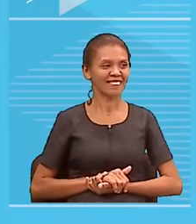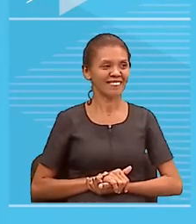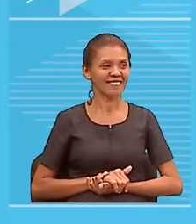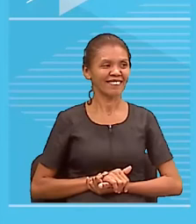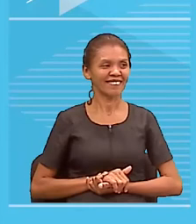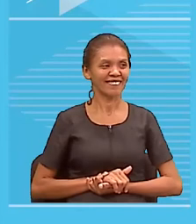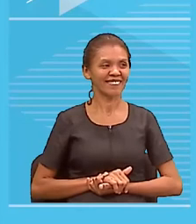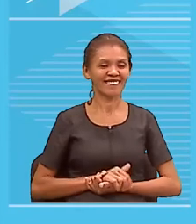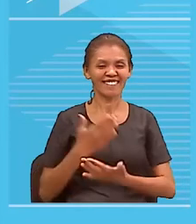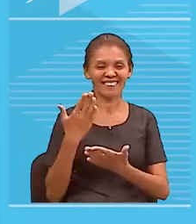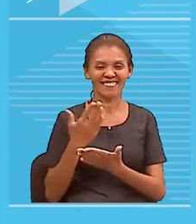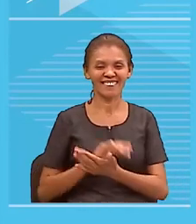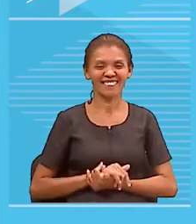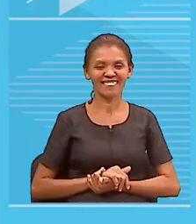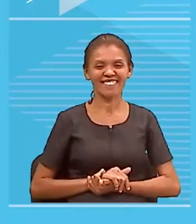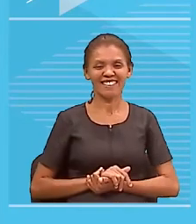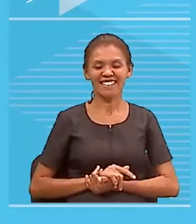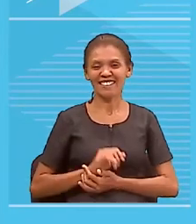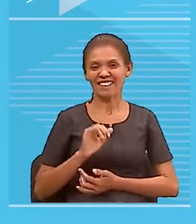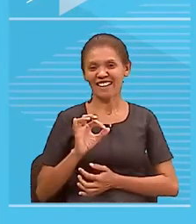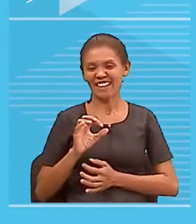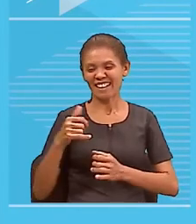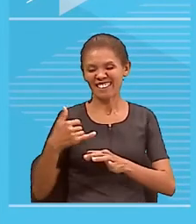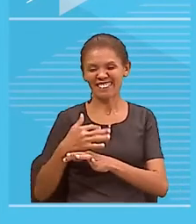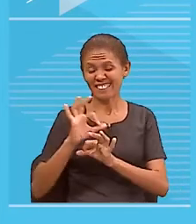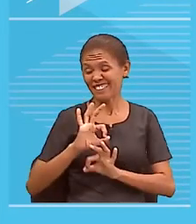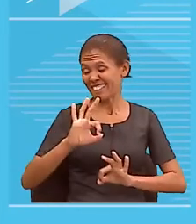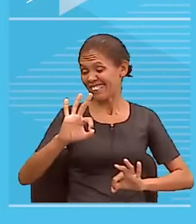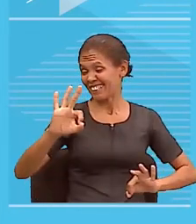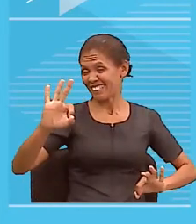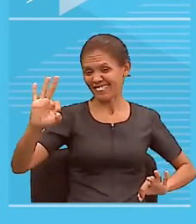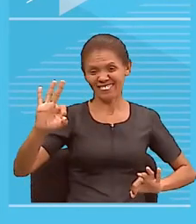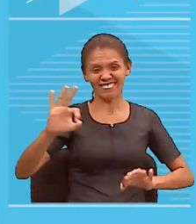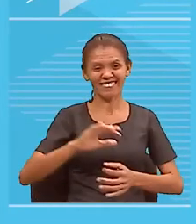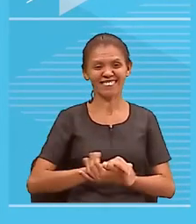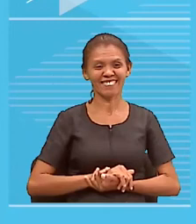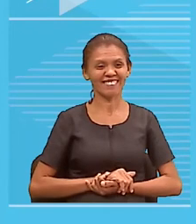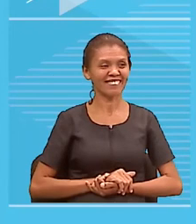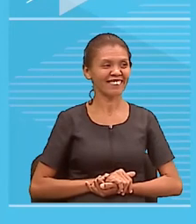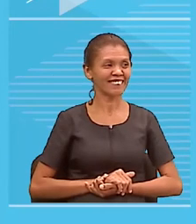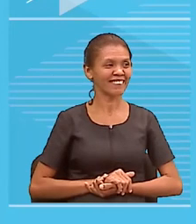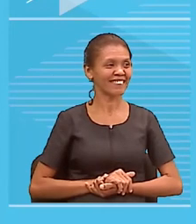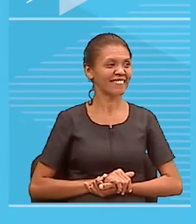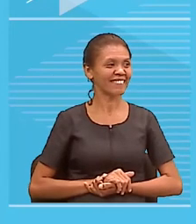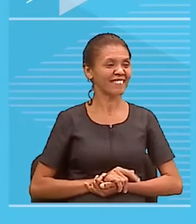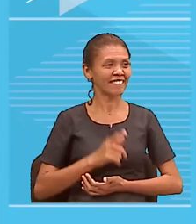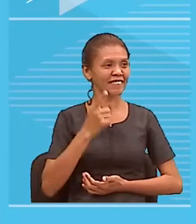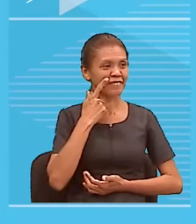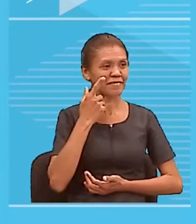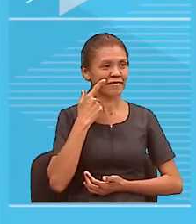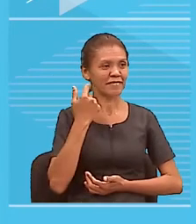arrumado uma aula por um de lá né que é longe filho armaria Olha aí